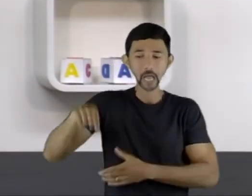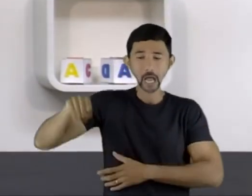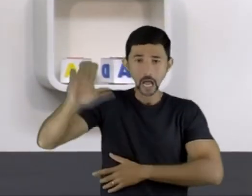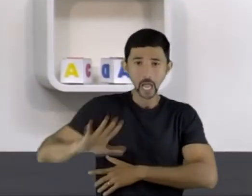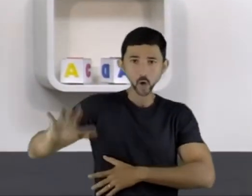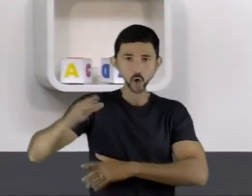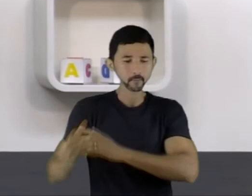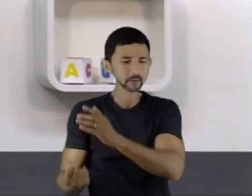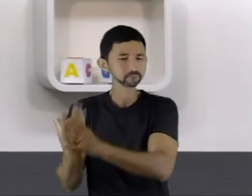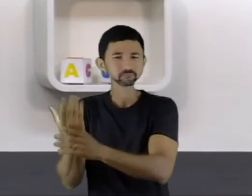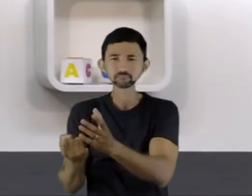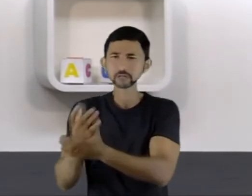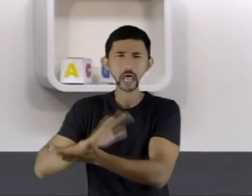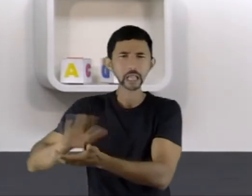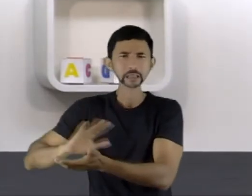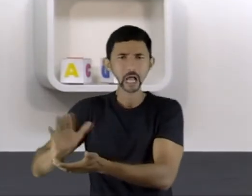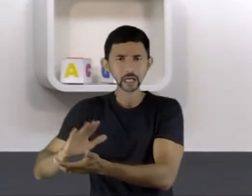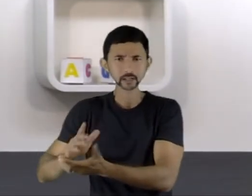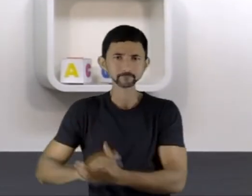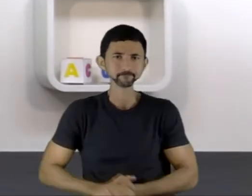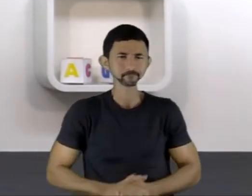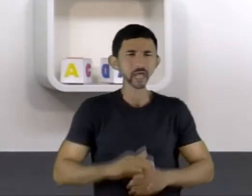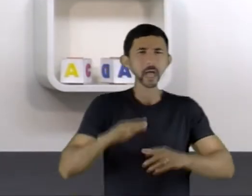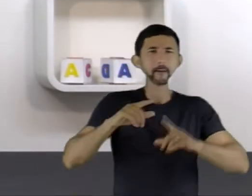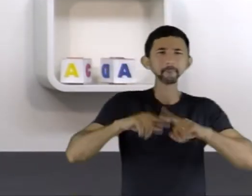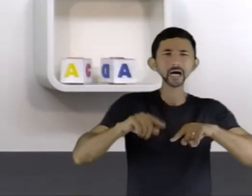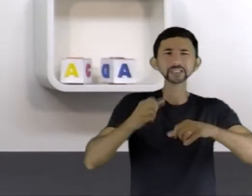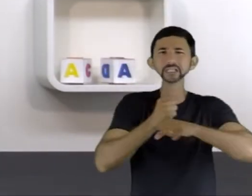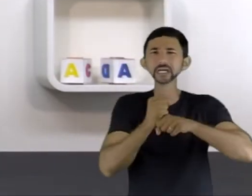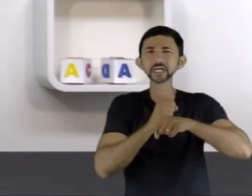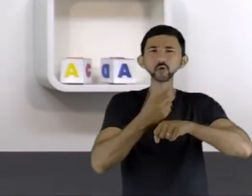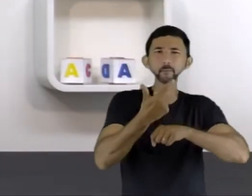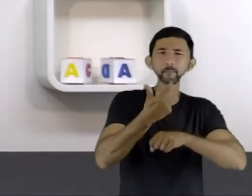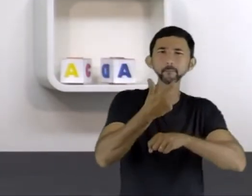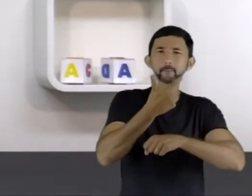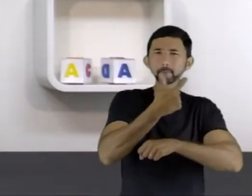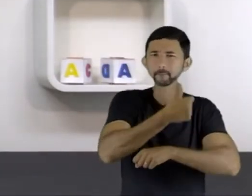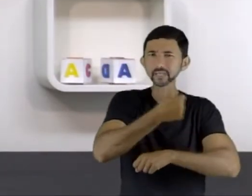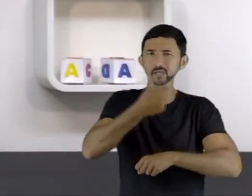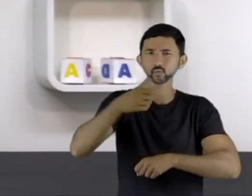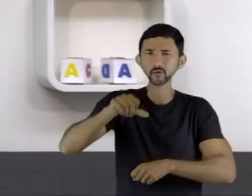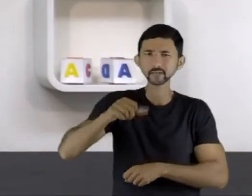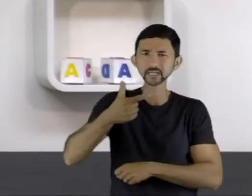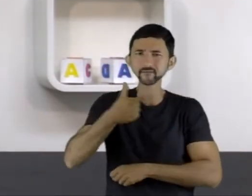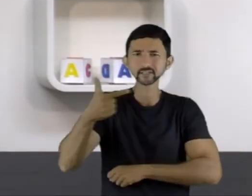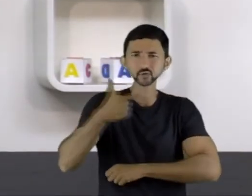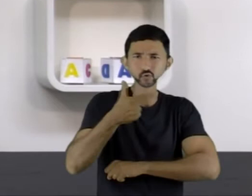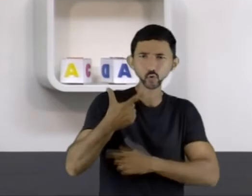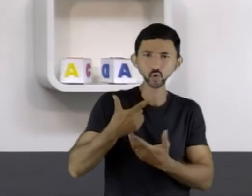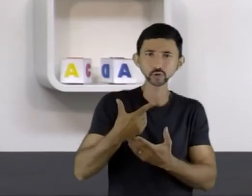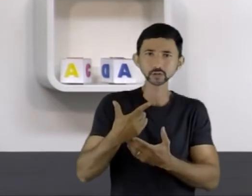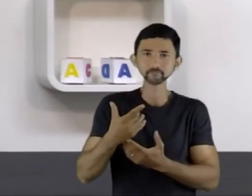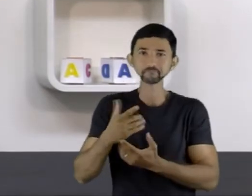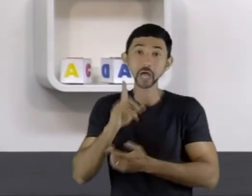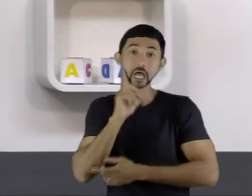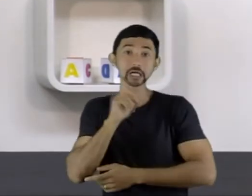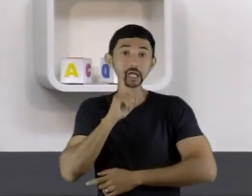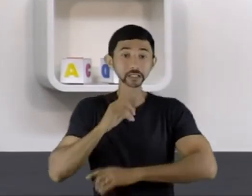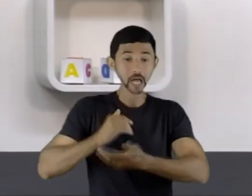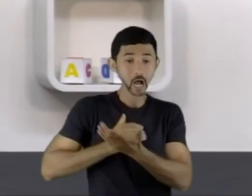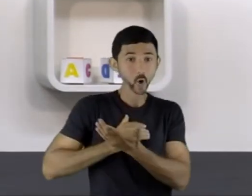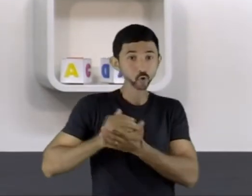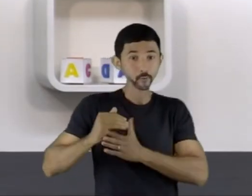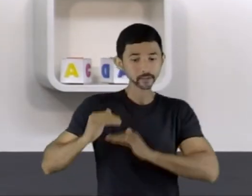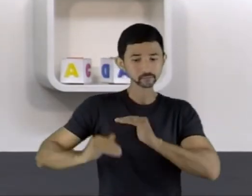nada. Mas a partir de 1922, 1924, a Inglaterra começou a se reestruturar.